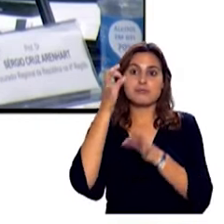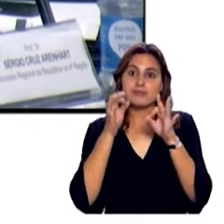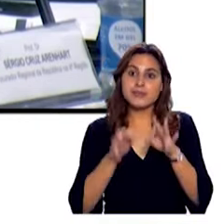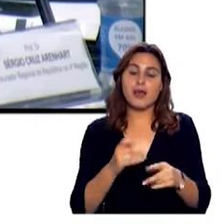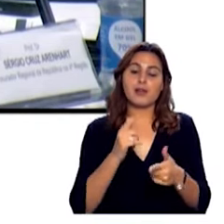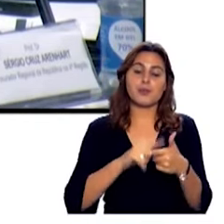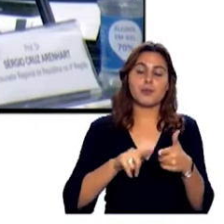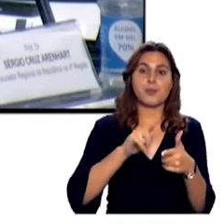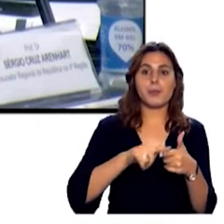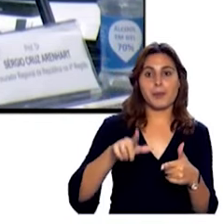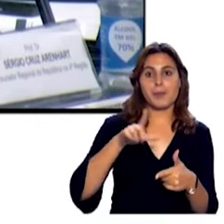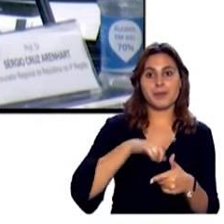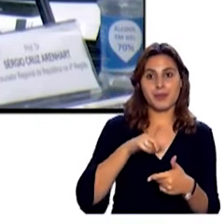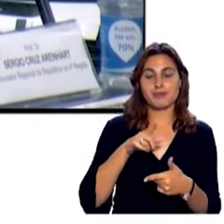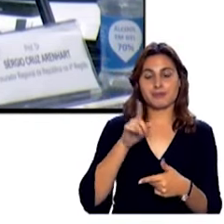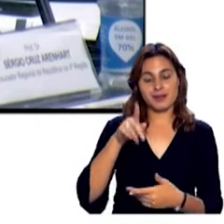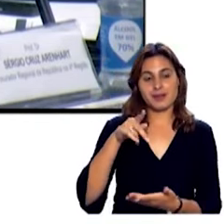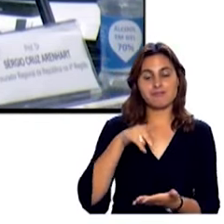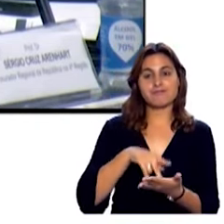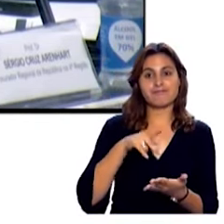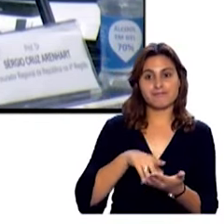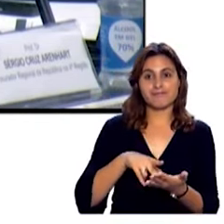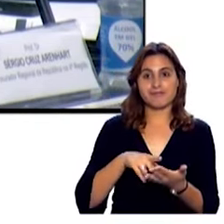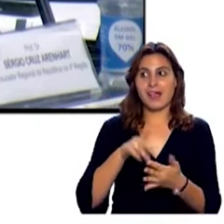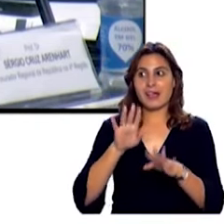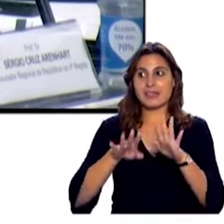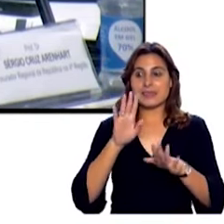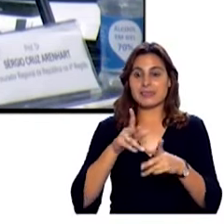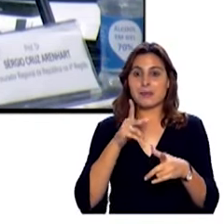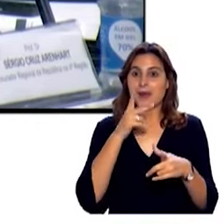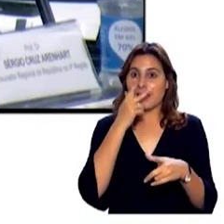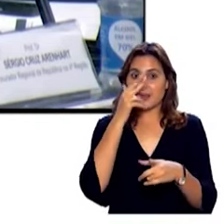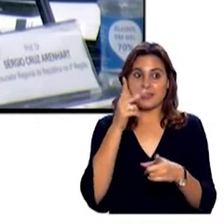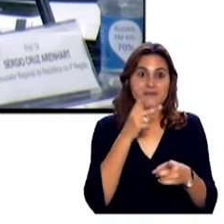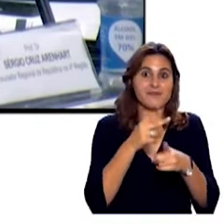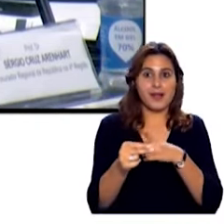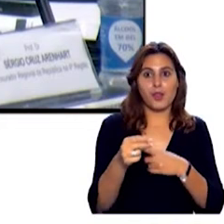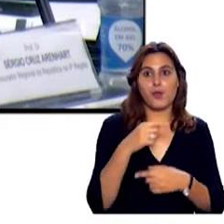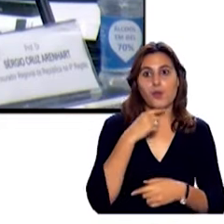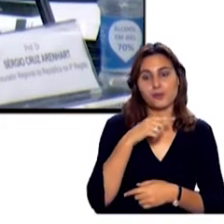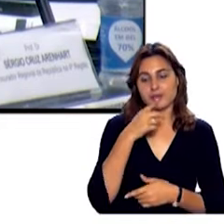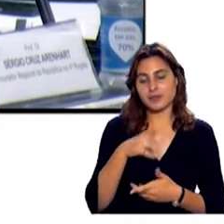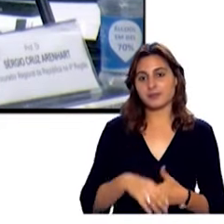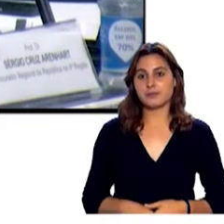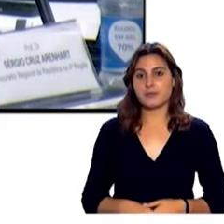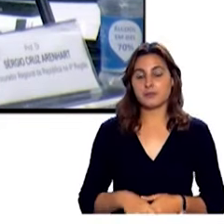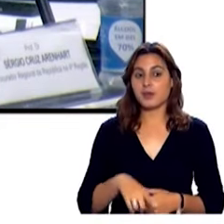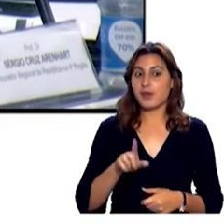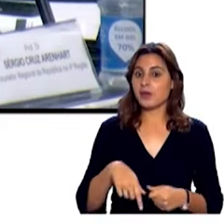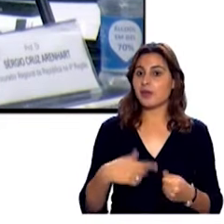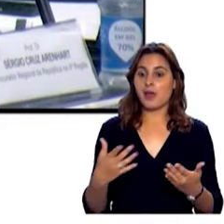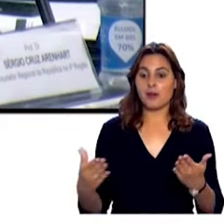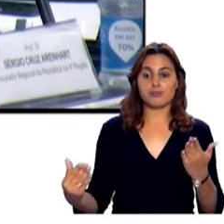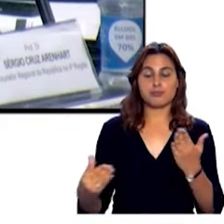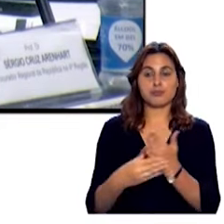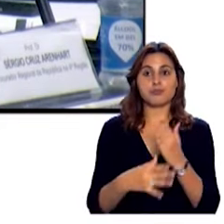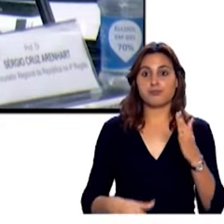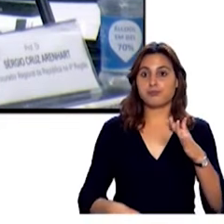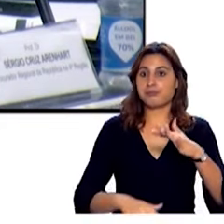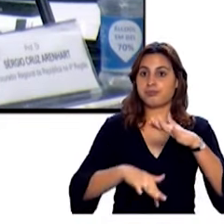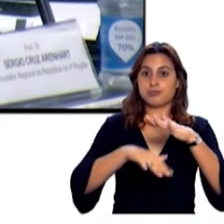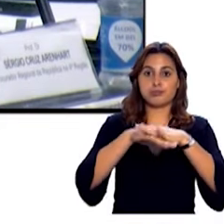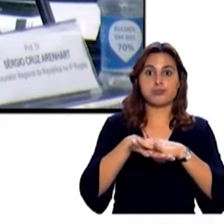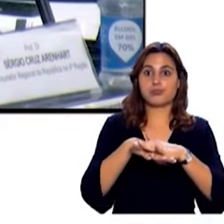é verdadeiramente Invencível dentro do modelo processual brasileiro que é a quantidade de casos pendentes perante os tribunais